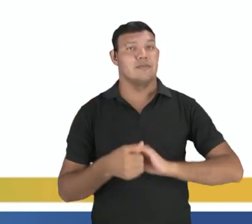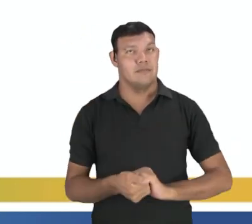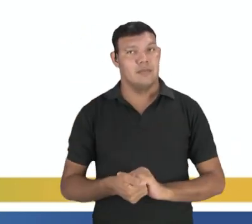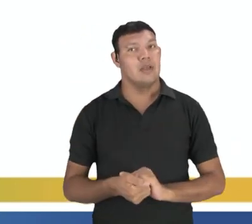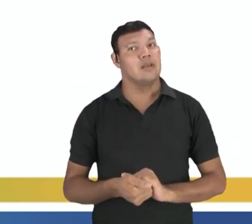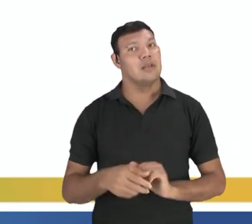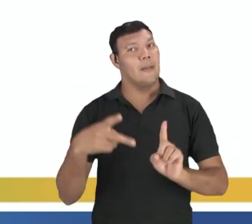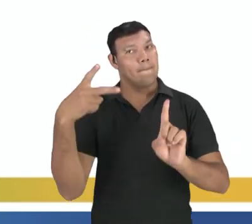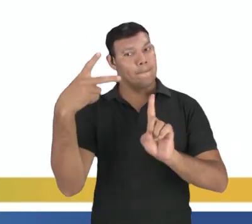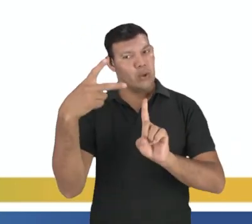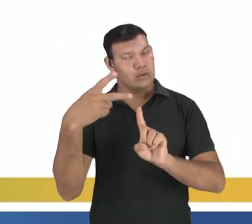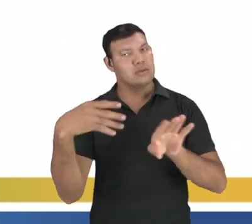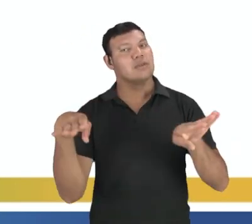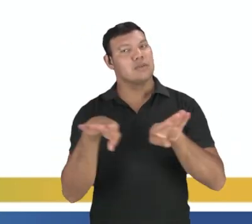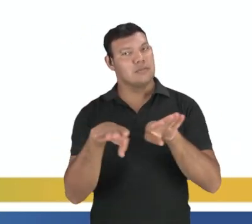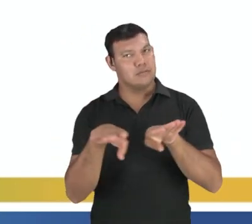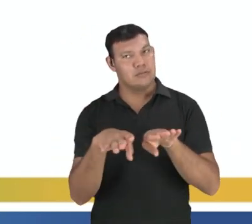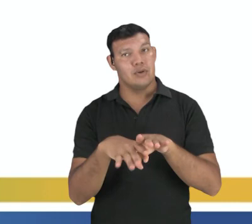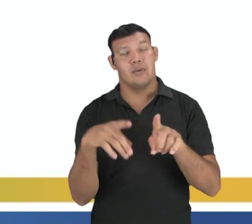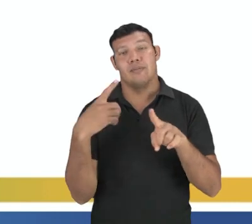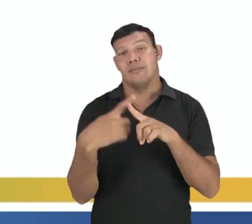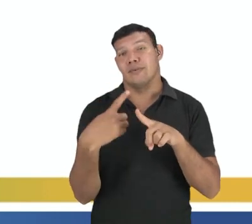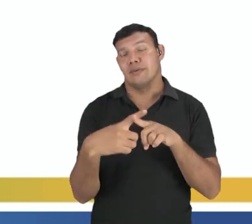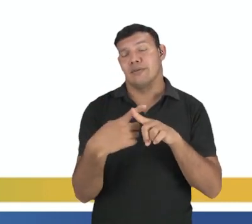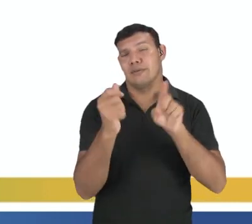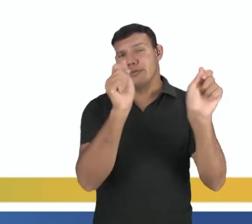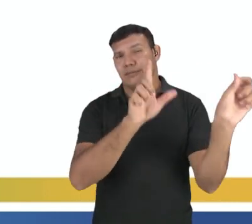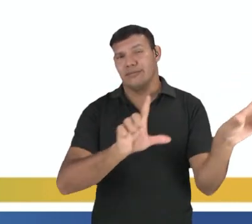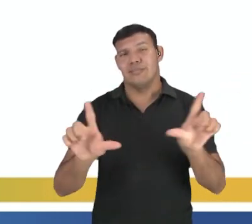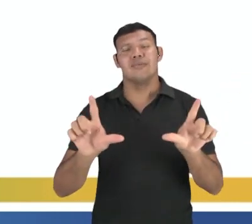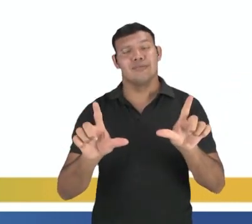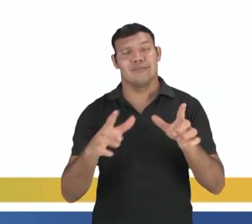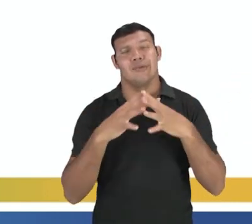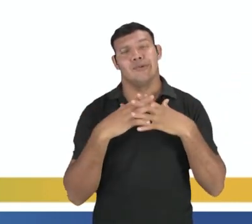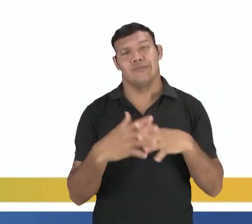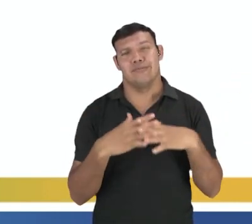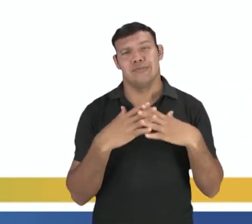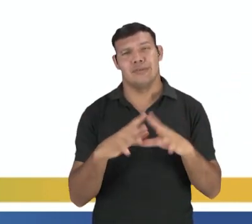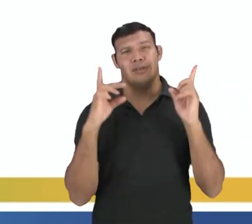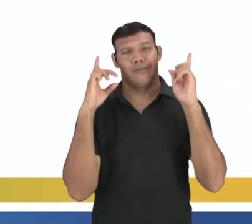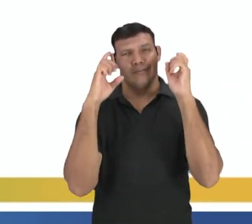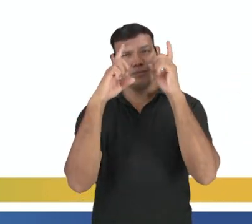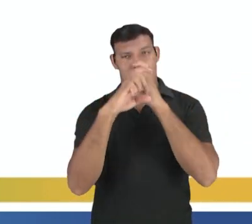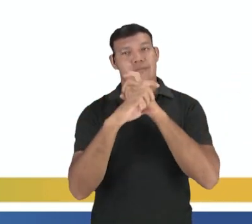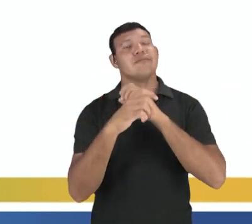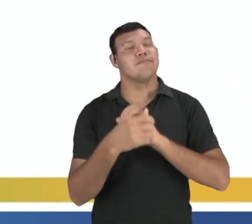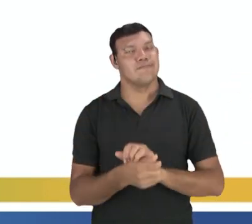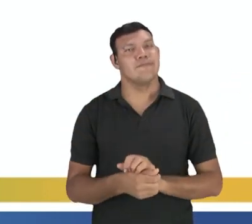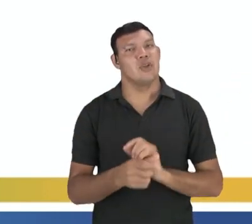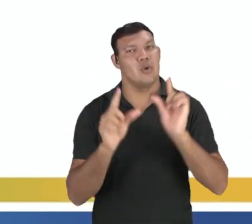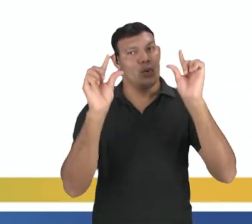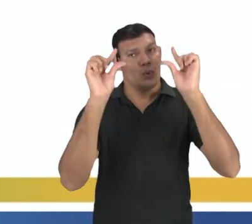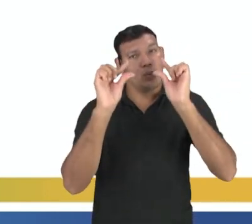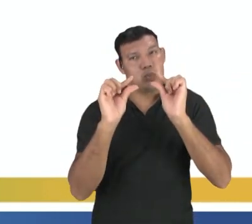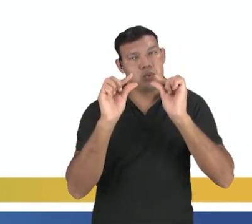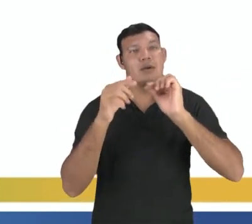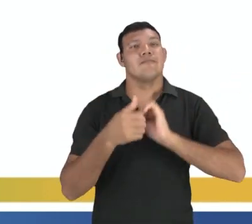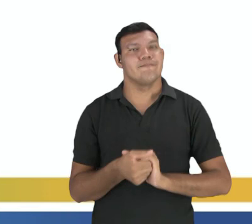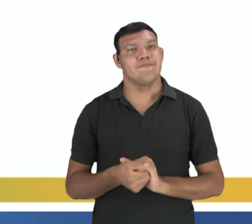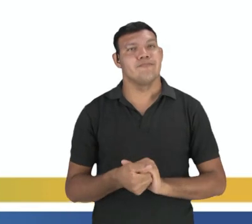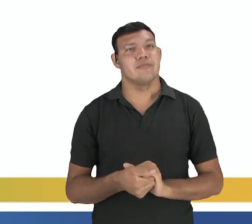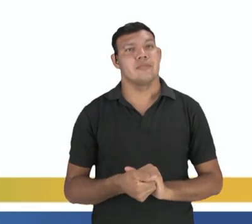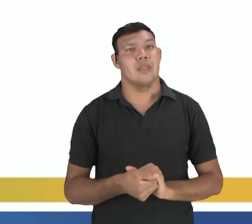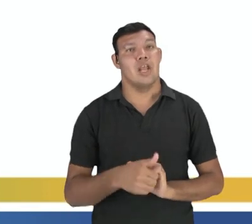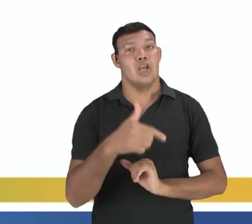é potência lá em cima, tá? Só que aí na tela, como vocês estão vendo, ele ficou grande, mas ele é pequeno, é 2